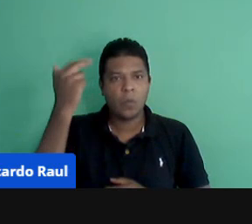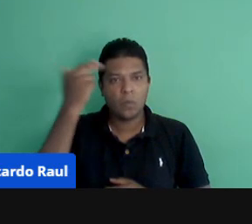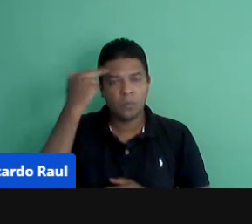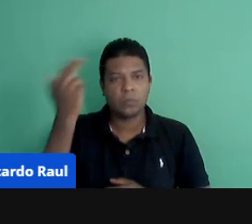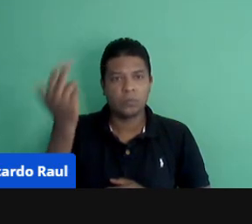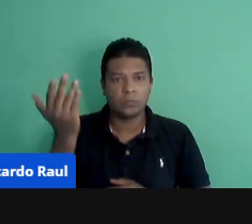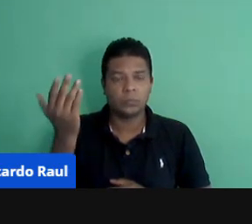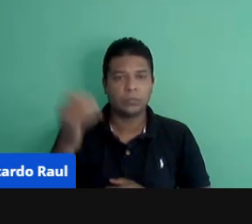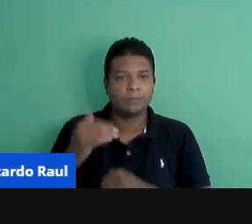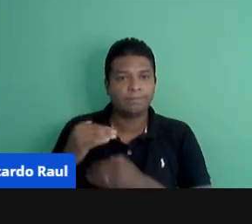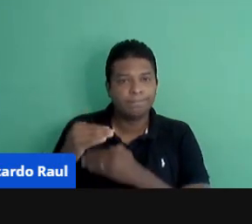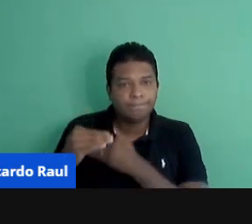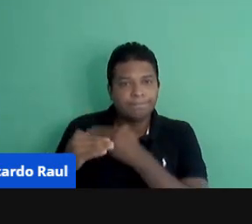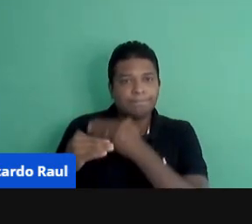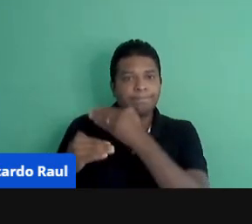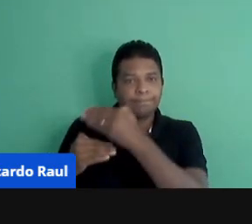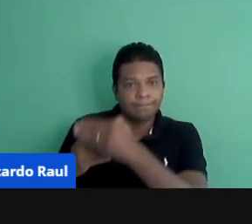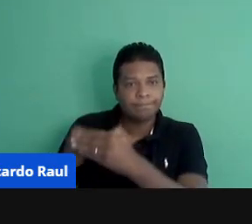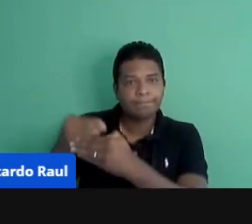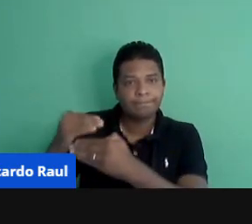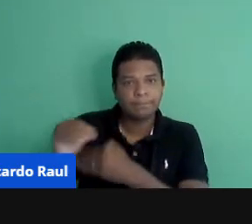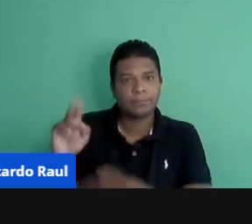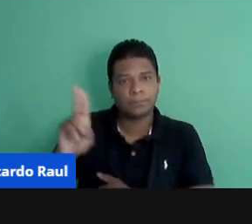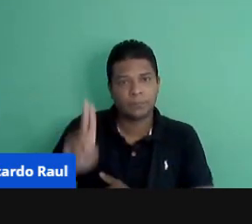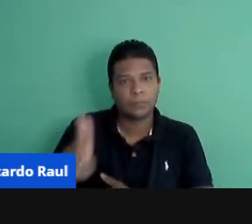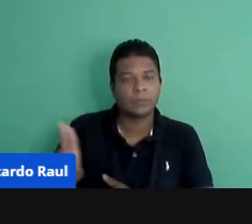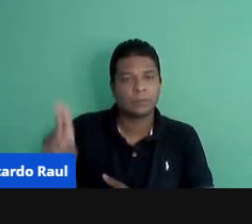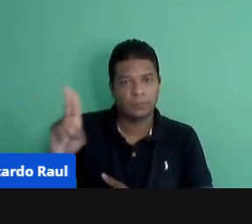fomos utilizando essas